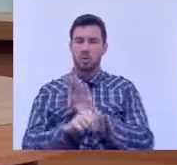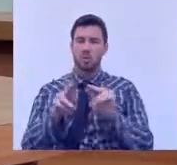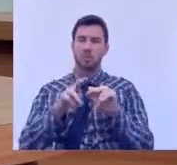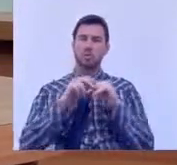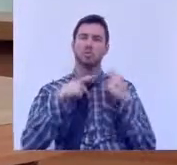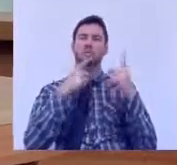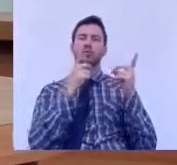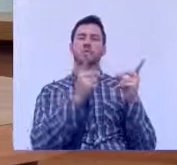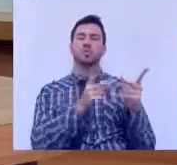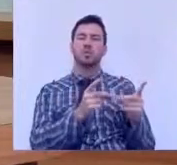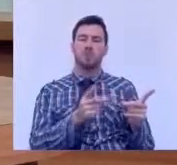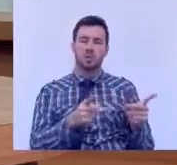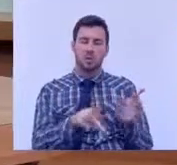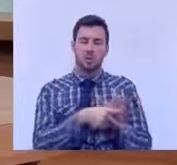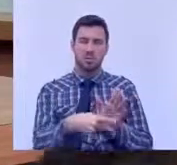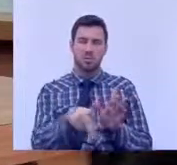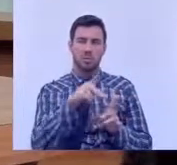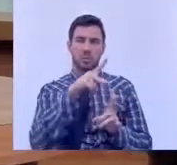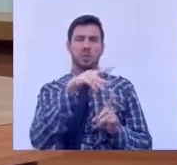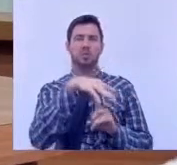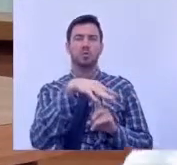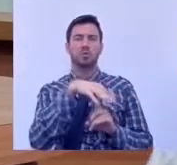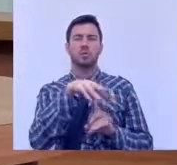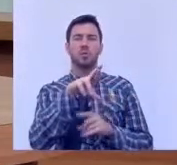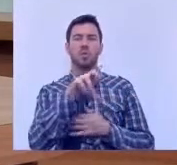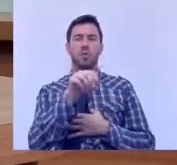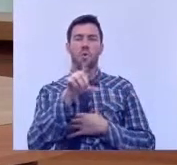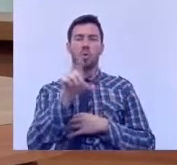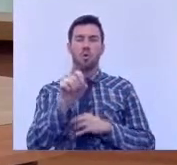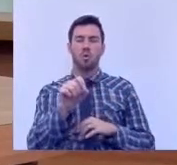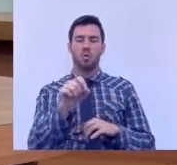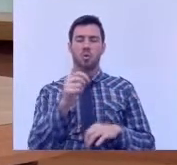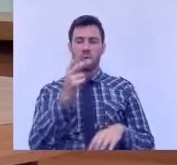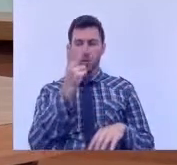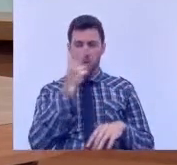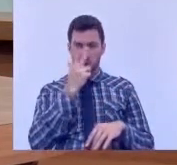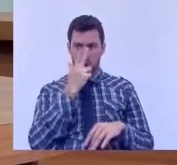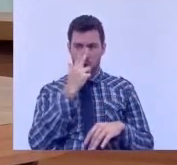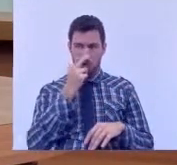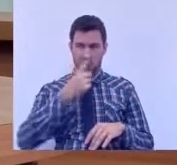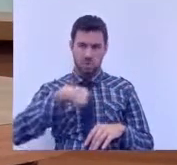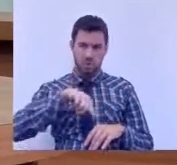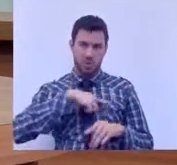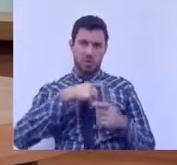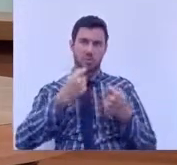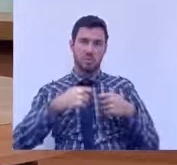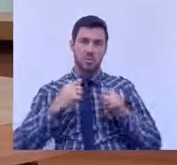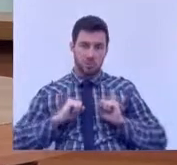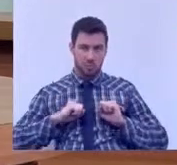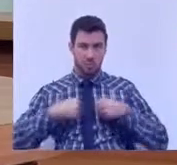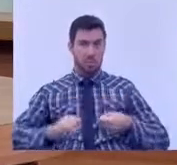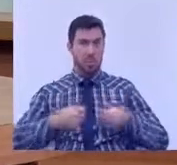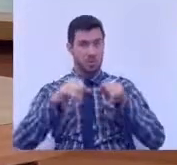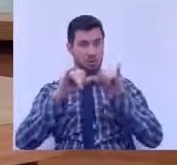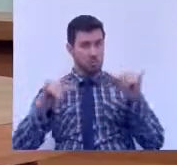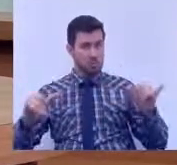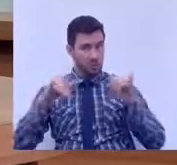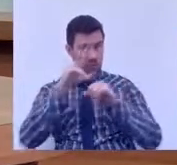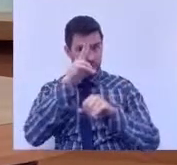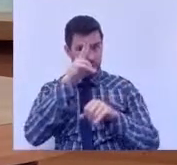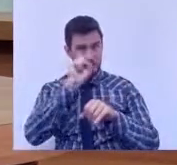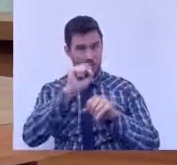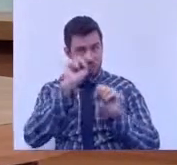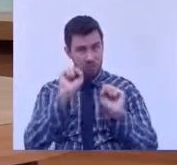depois ver lá os seus objetos na Feira do Rolo. Acho que é chegada a hora de uma ação enérgica nesse sentido, seja com